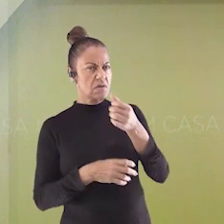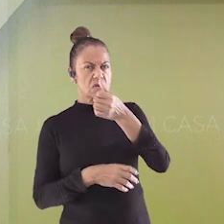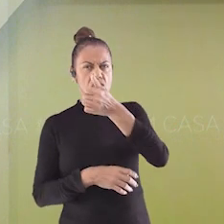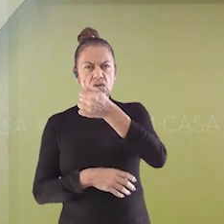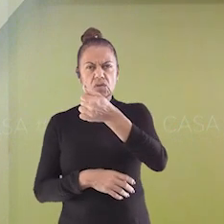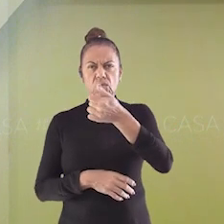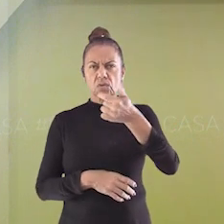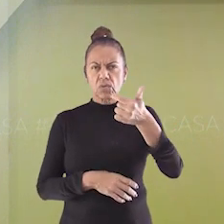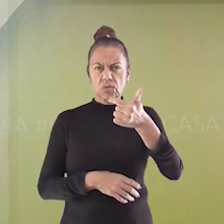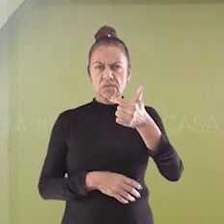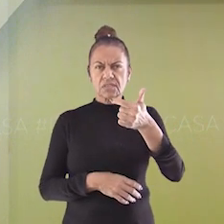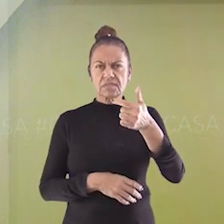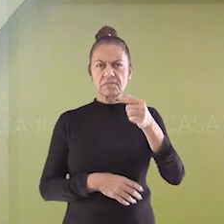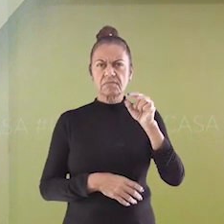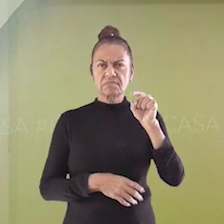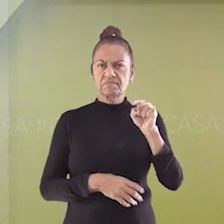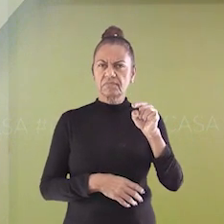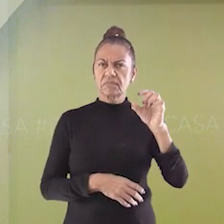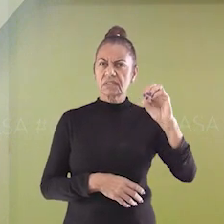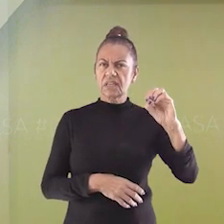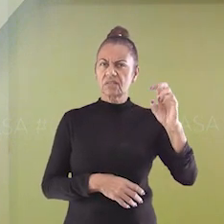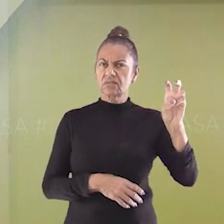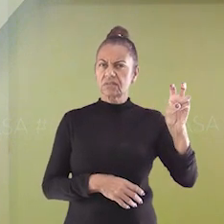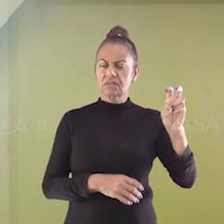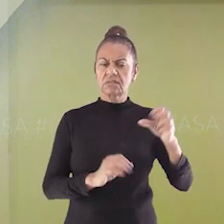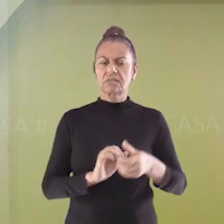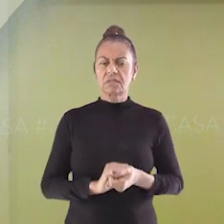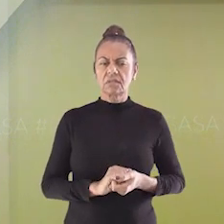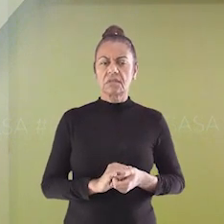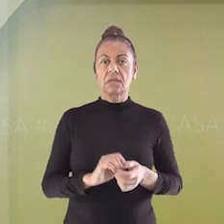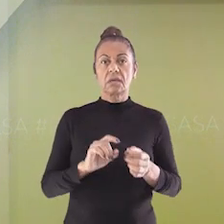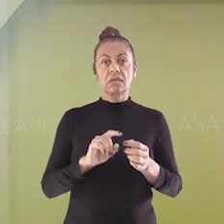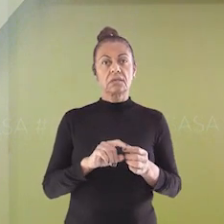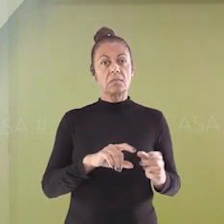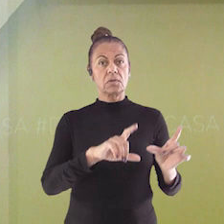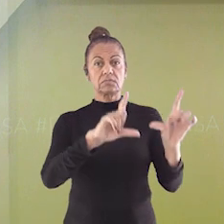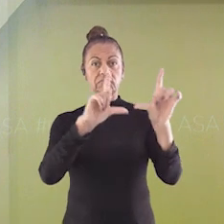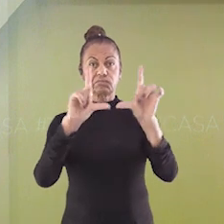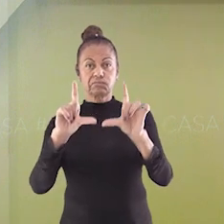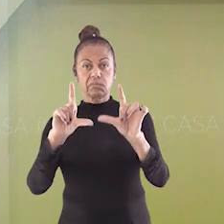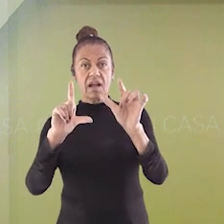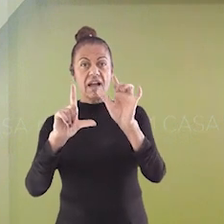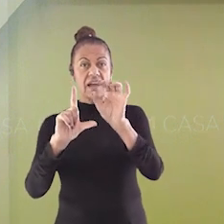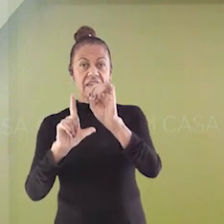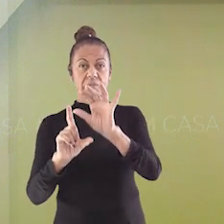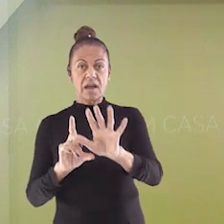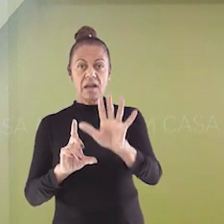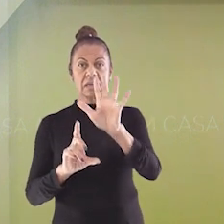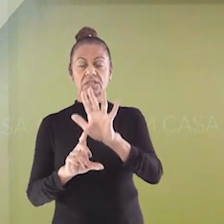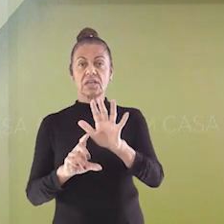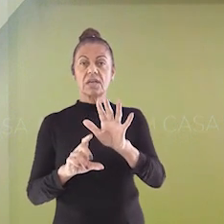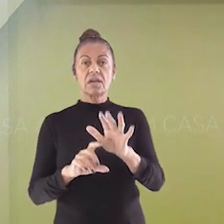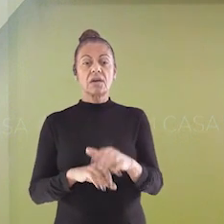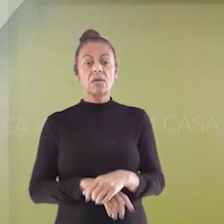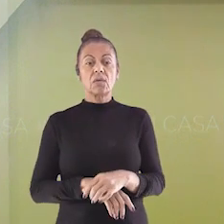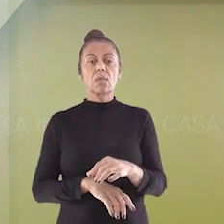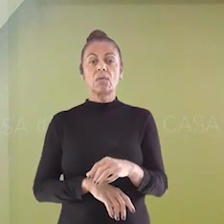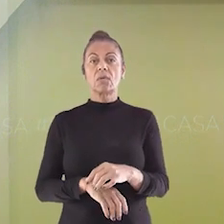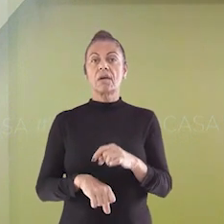marca 14 horas e 5 minutos. E ao lado dele vemos o relógio de ponteiros.